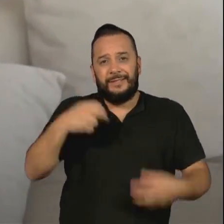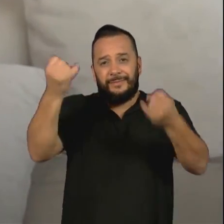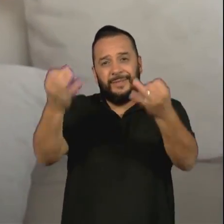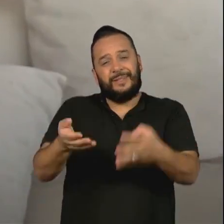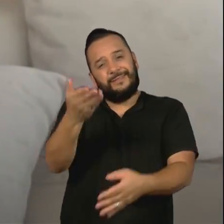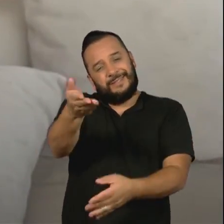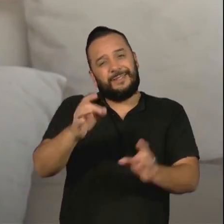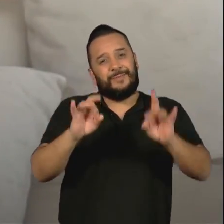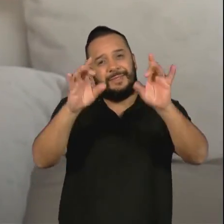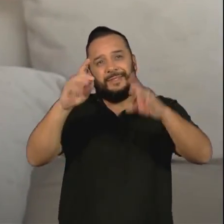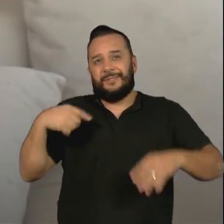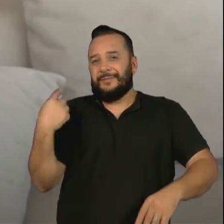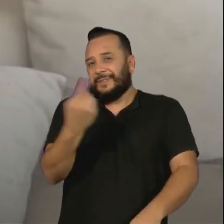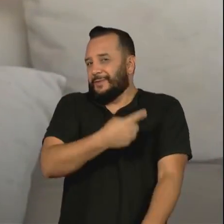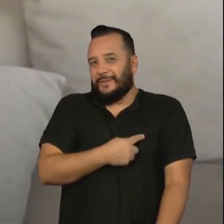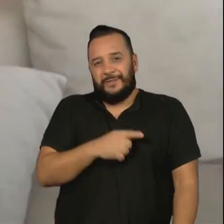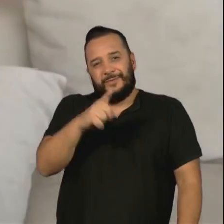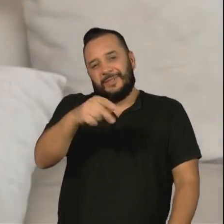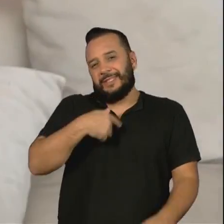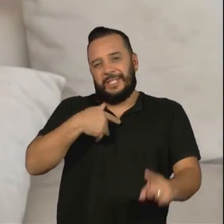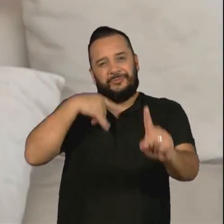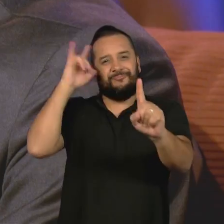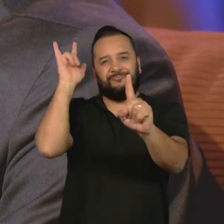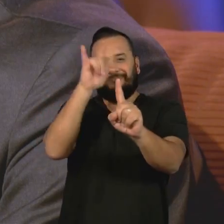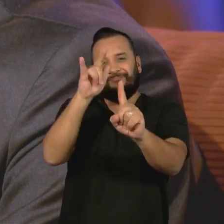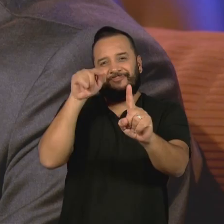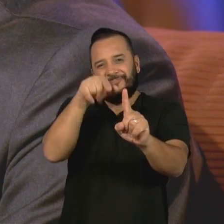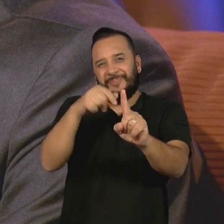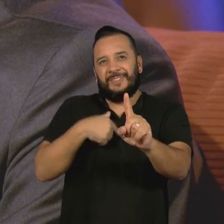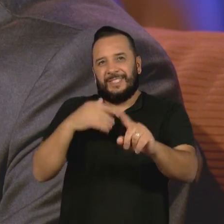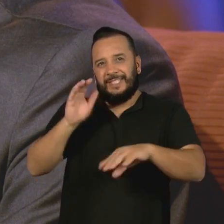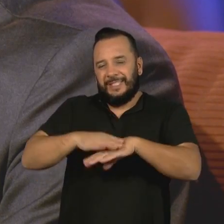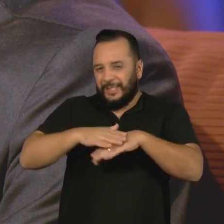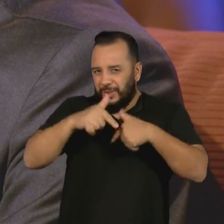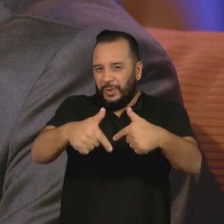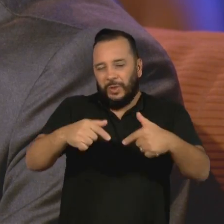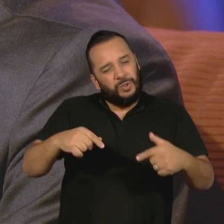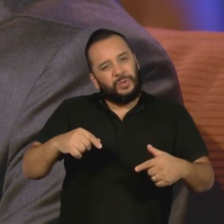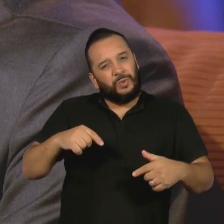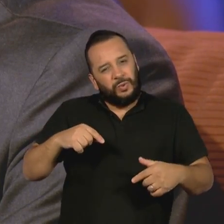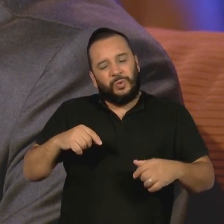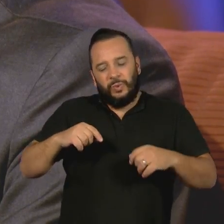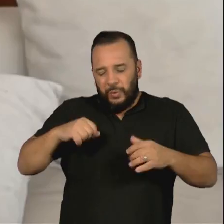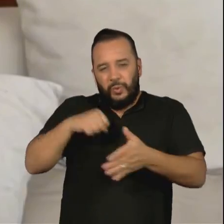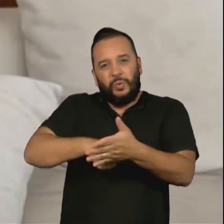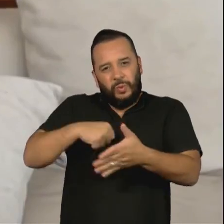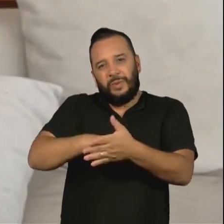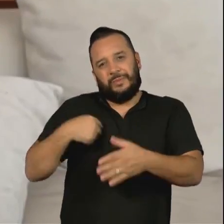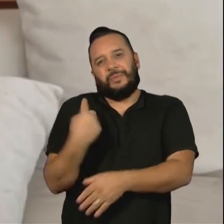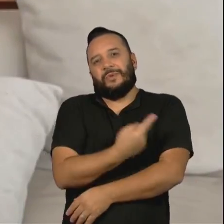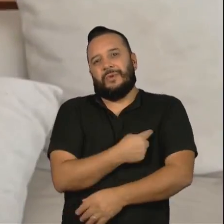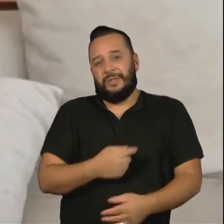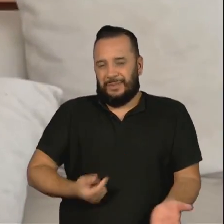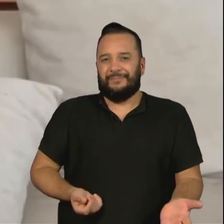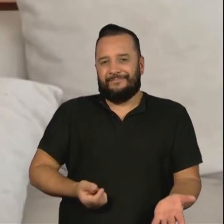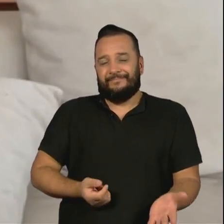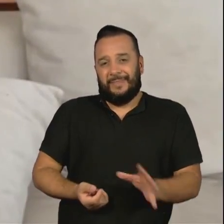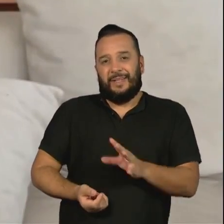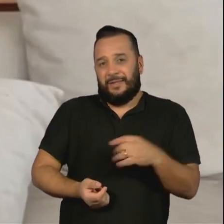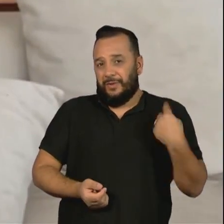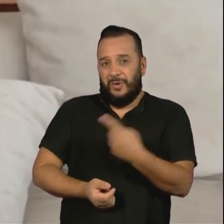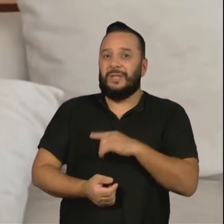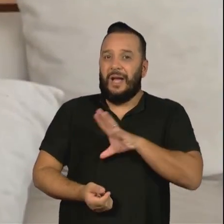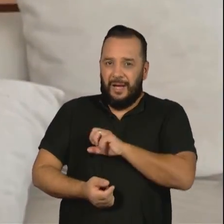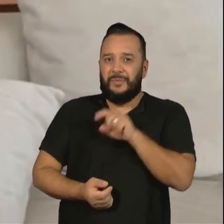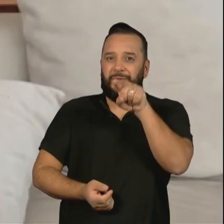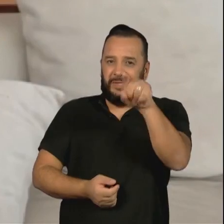você é especial pra gente. Você é nosso ídolo, faz tudo pela gente. A gente te ama muito e a